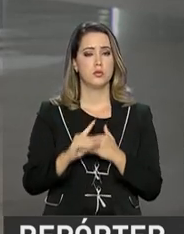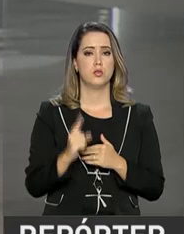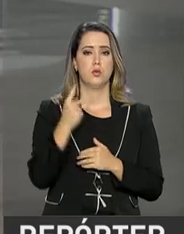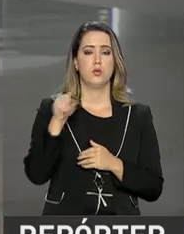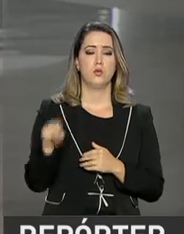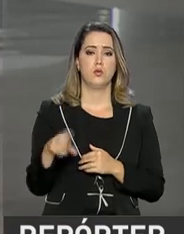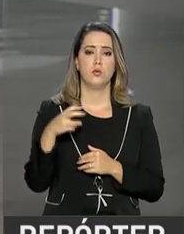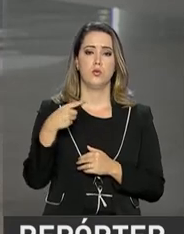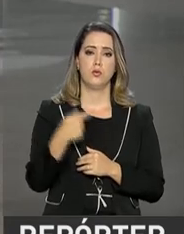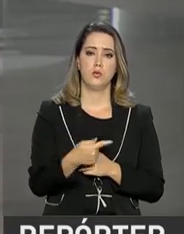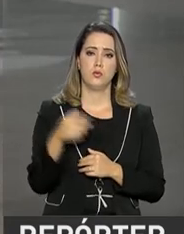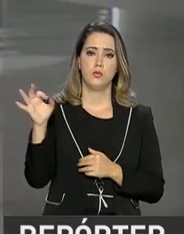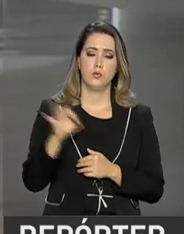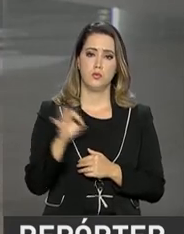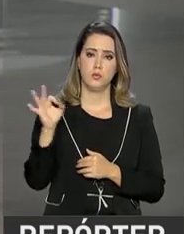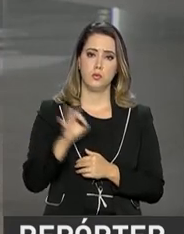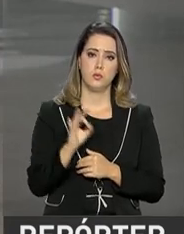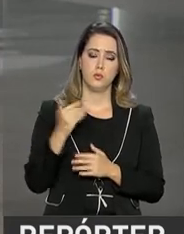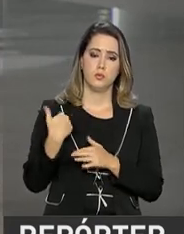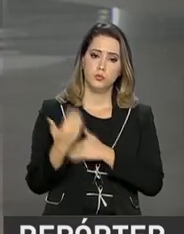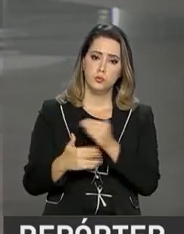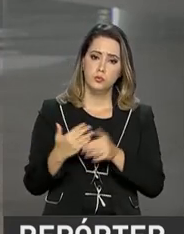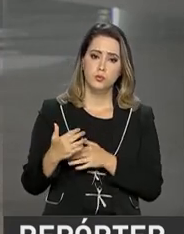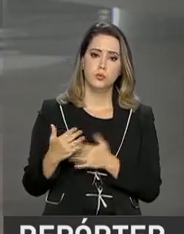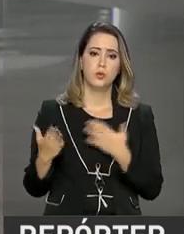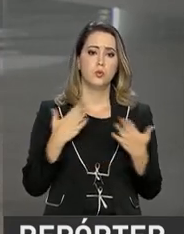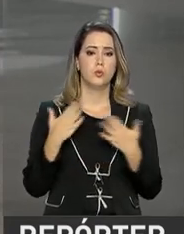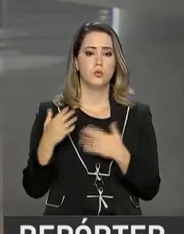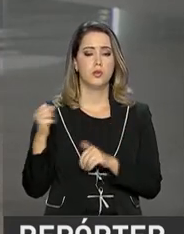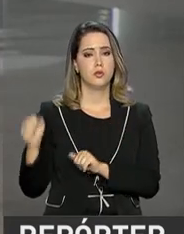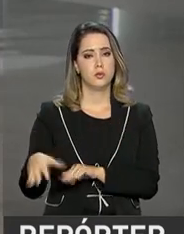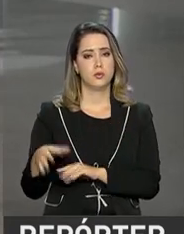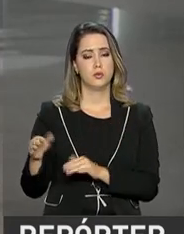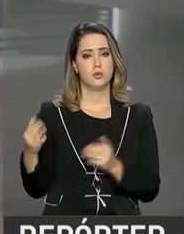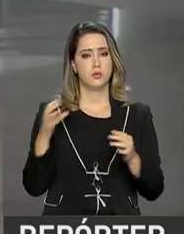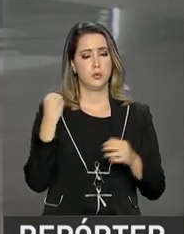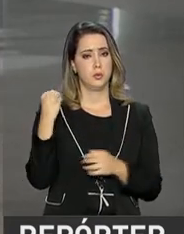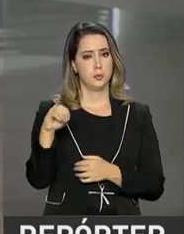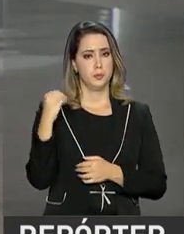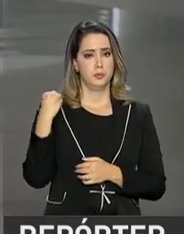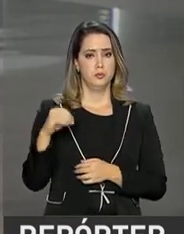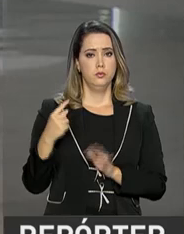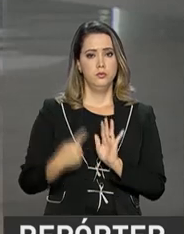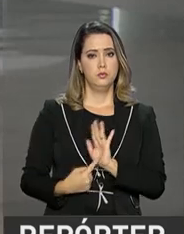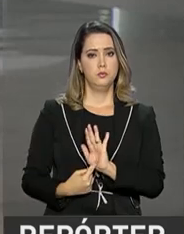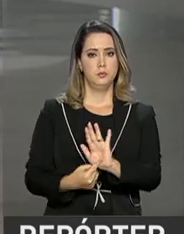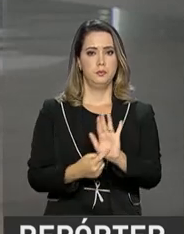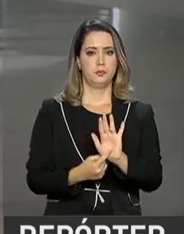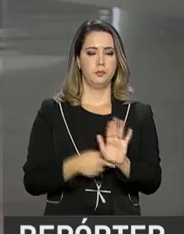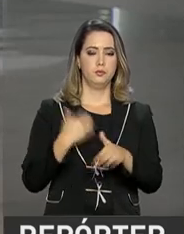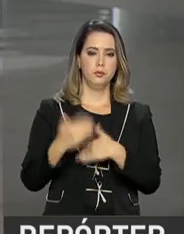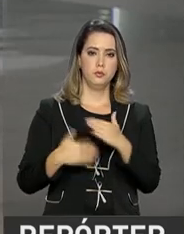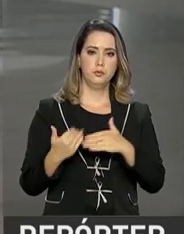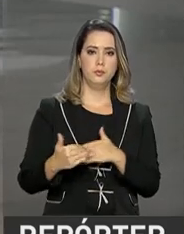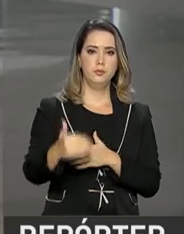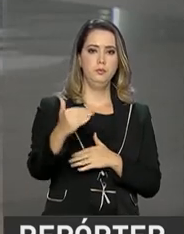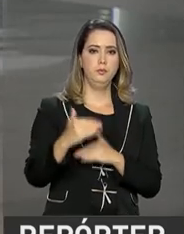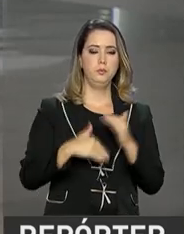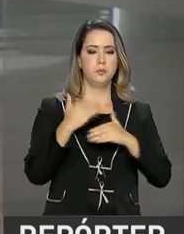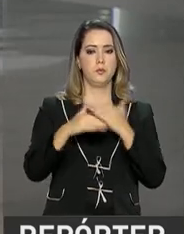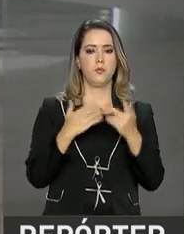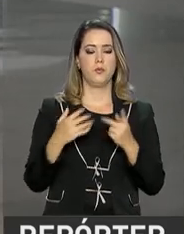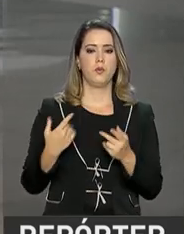1,7 por cento na passagem de setembro para outubro o que demonstra essa continuidade do crescimento